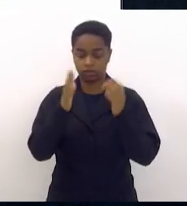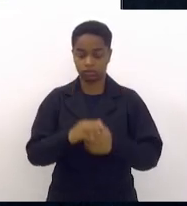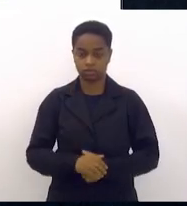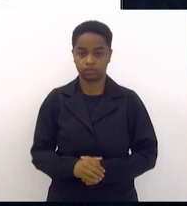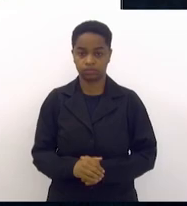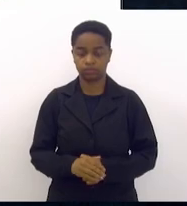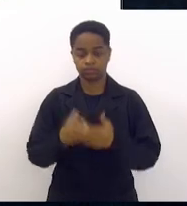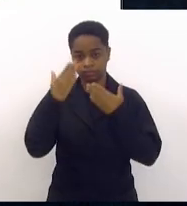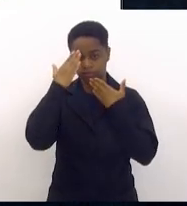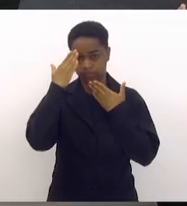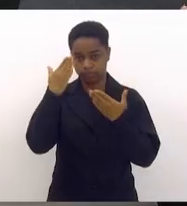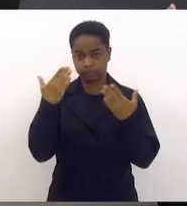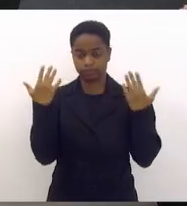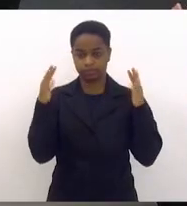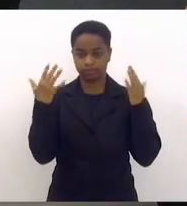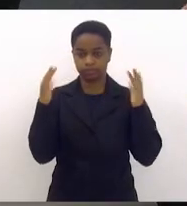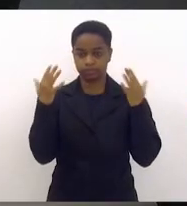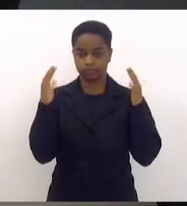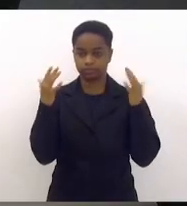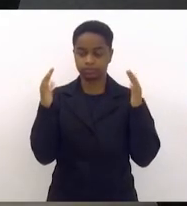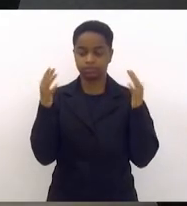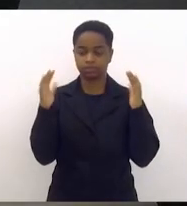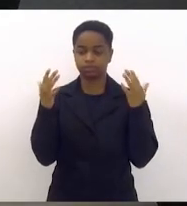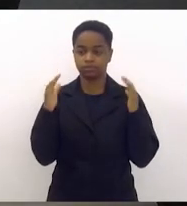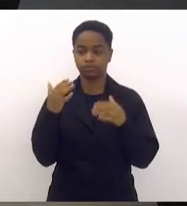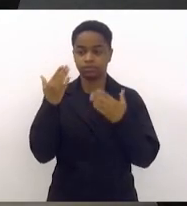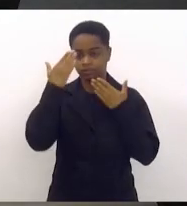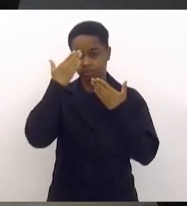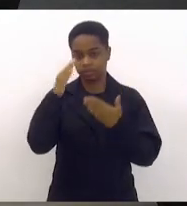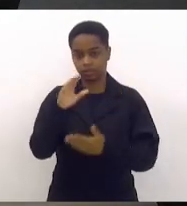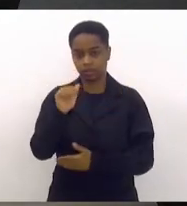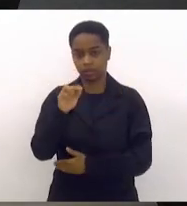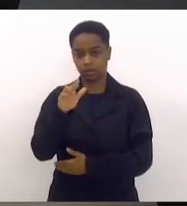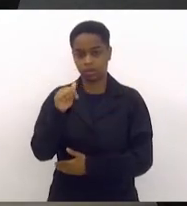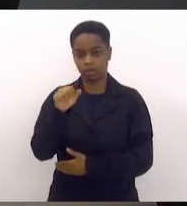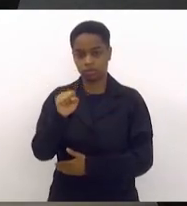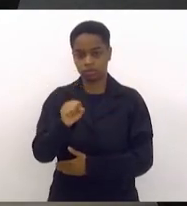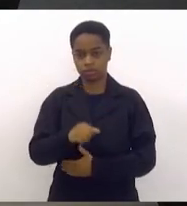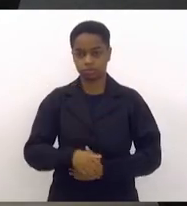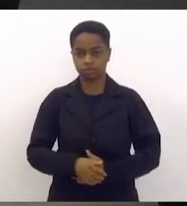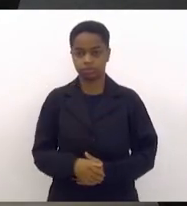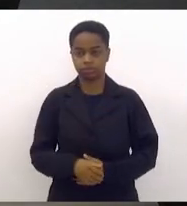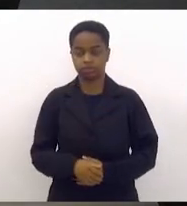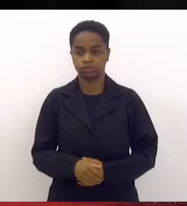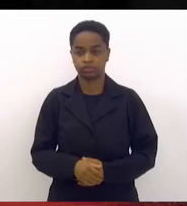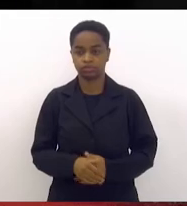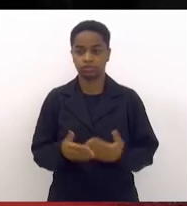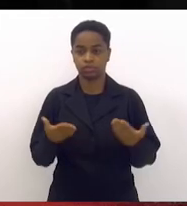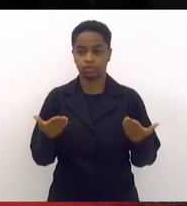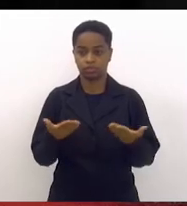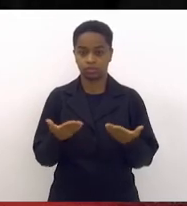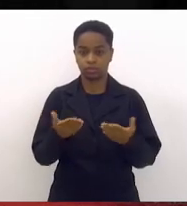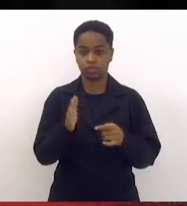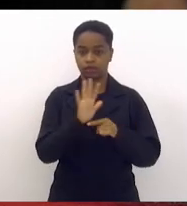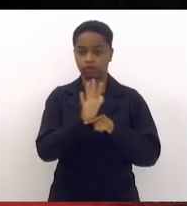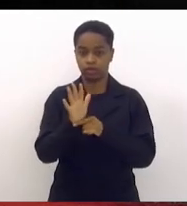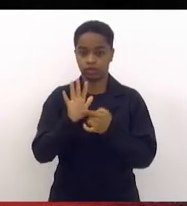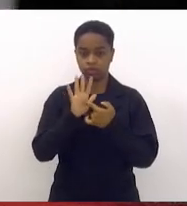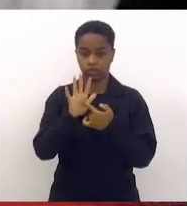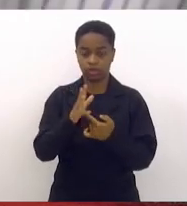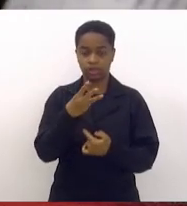obrigada Obrigada sor Carlos ta a gente vai passar agora um vídeo de